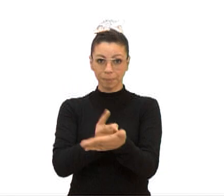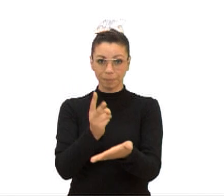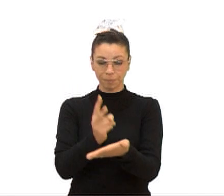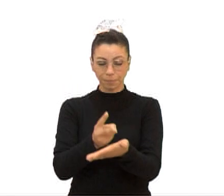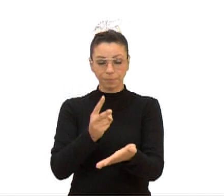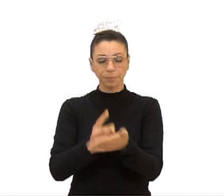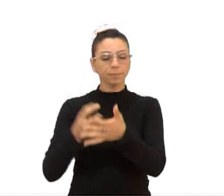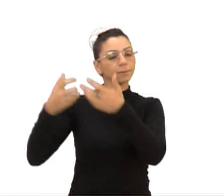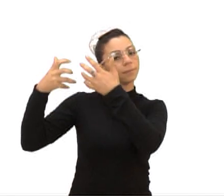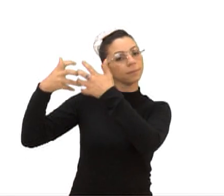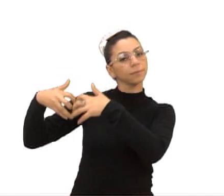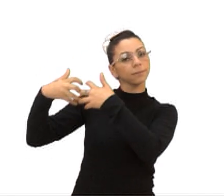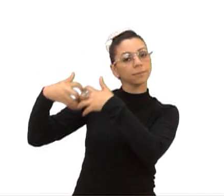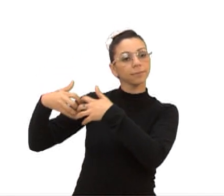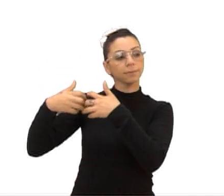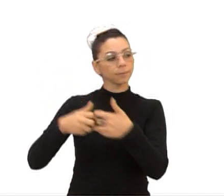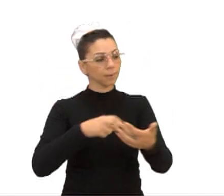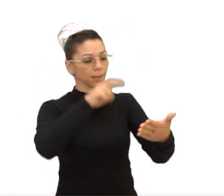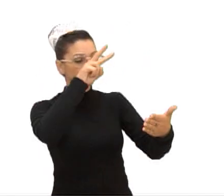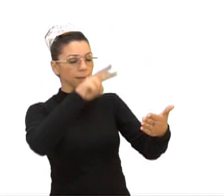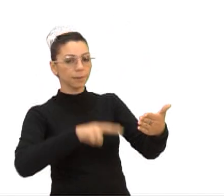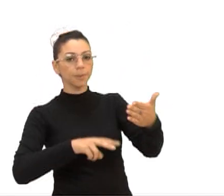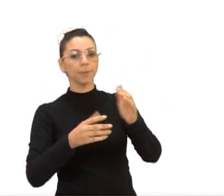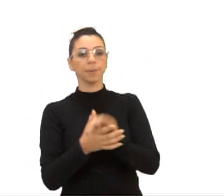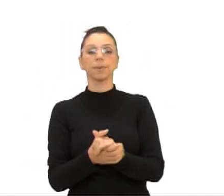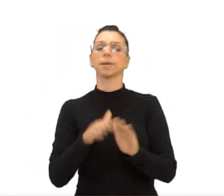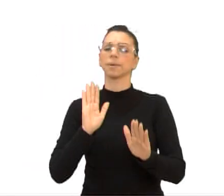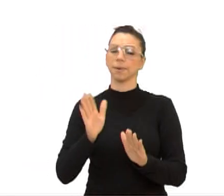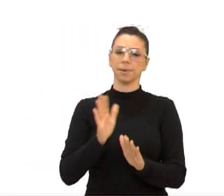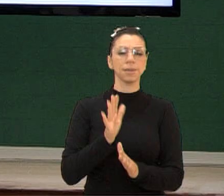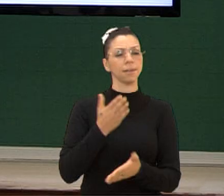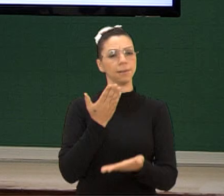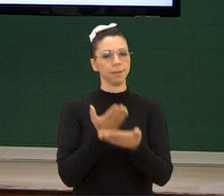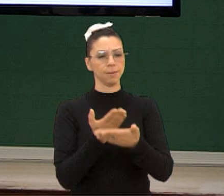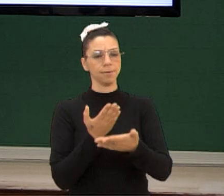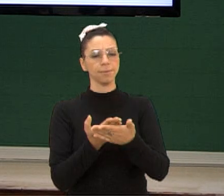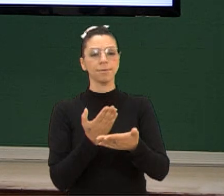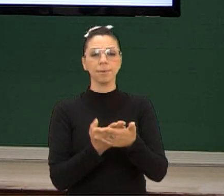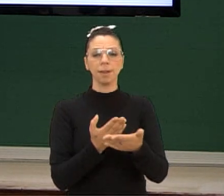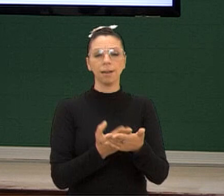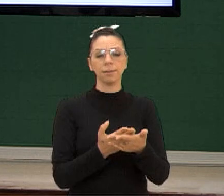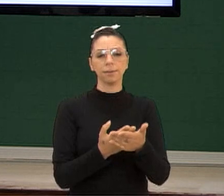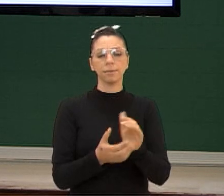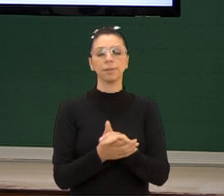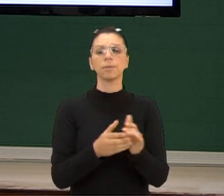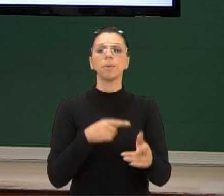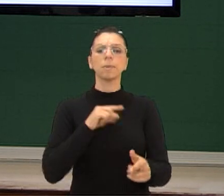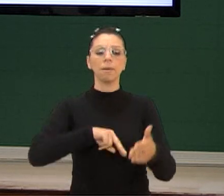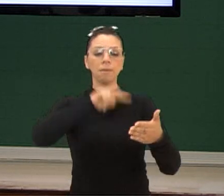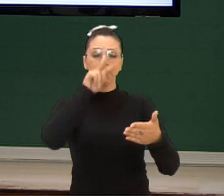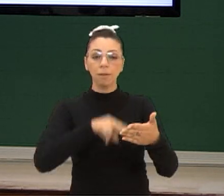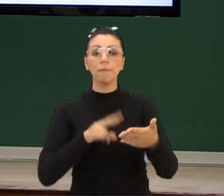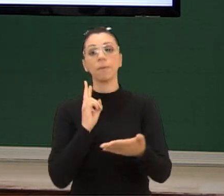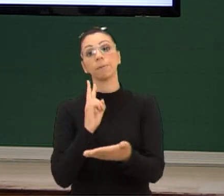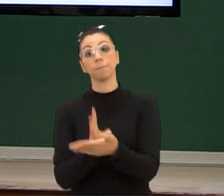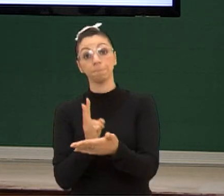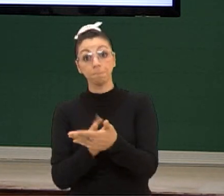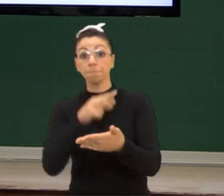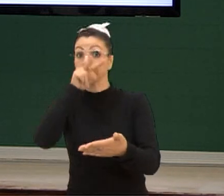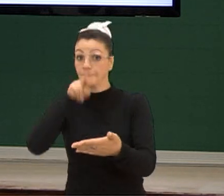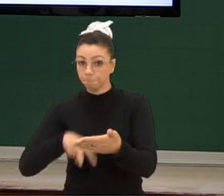continuidade às reflexões sobre leitura. A gente tem falado sobre leitura nessas últimas aulas e a gente vai continuar falando sobre